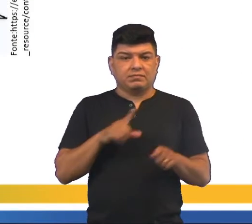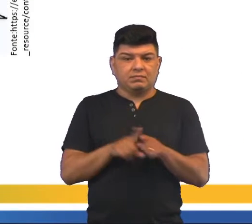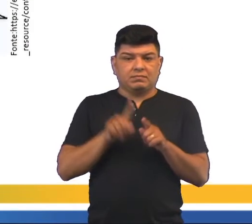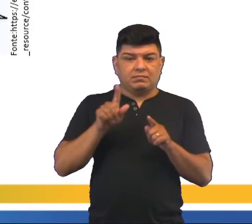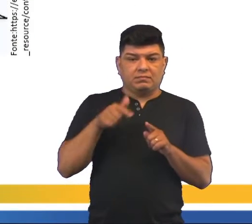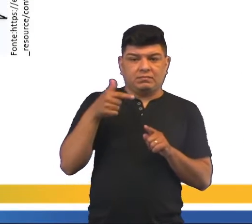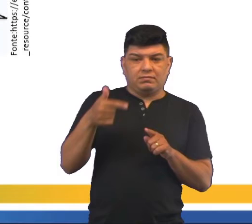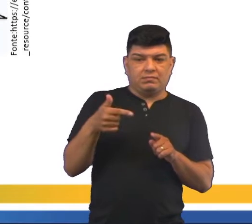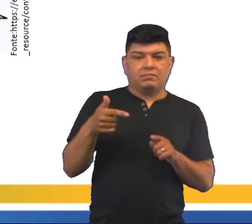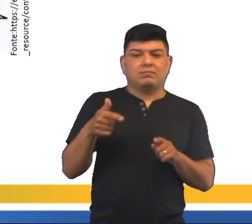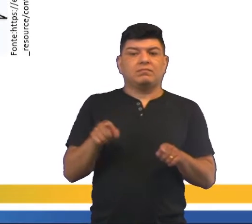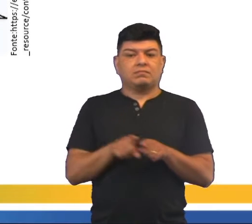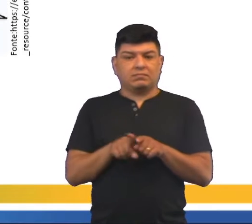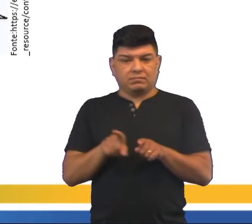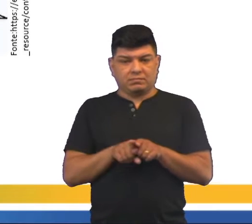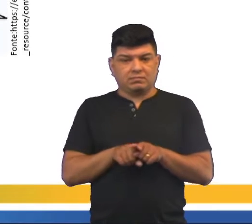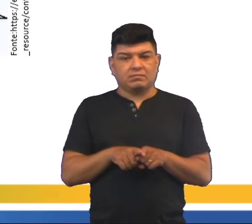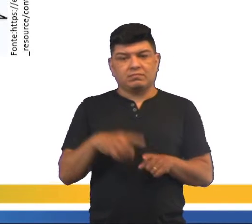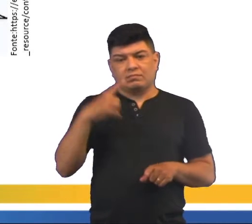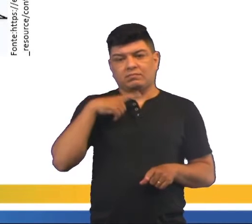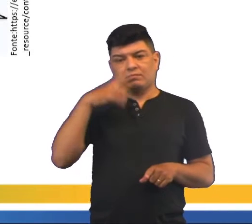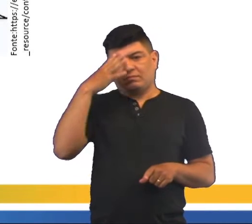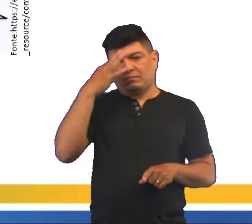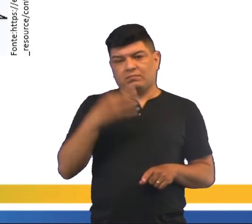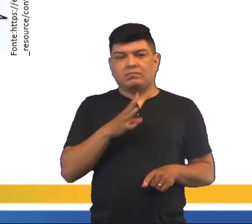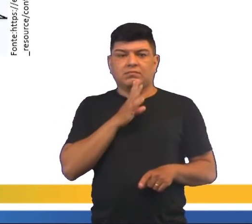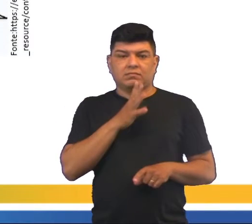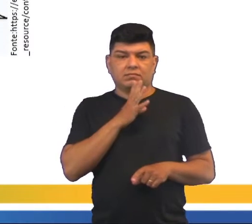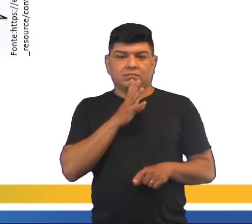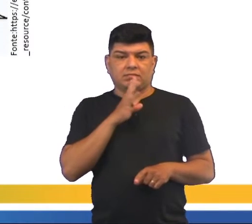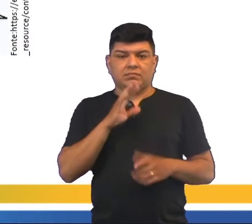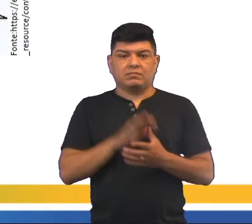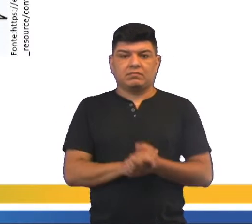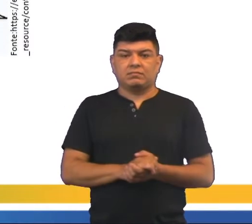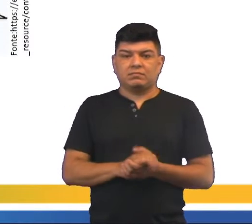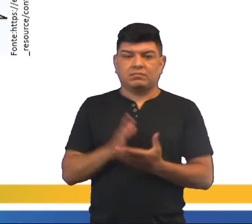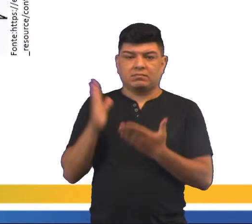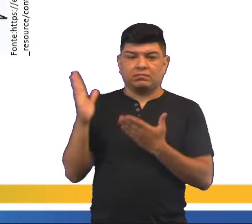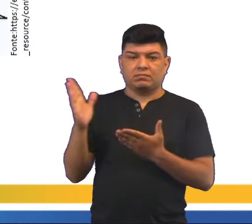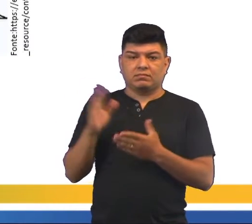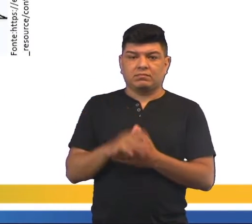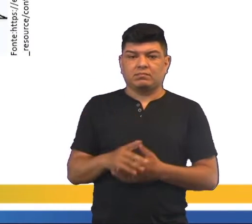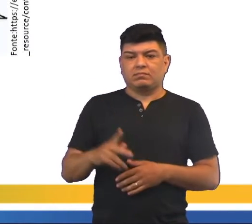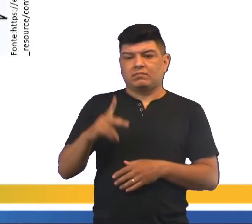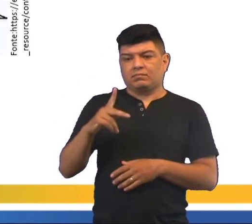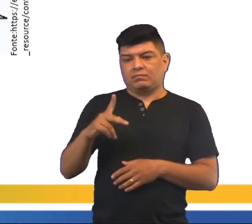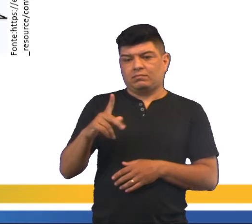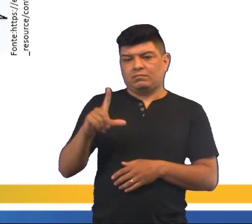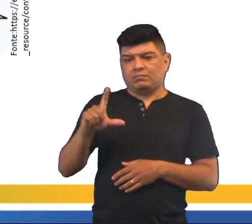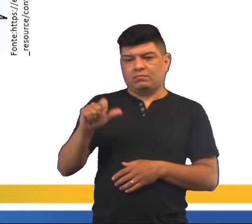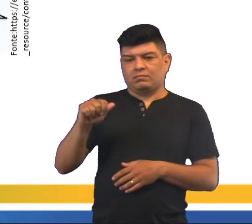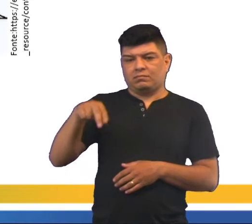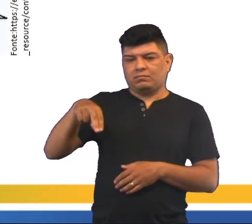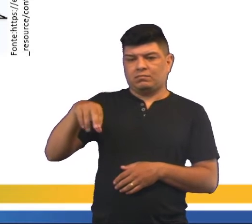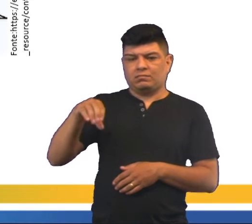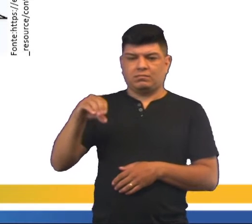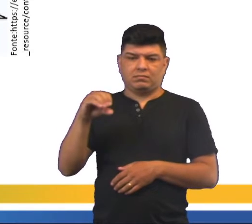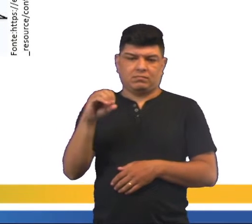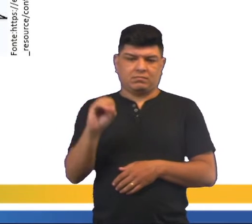nós temos um outro tipo de máquina também que eu tenho certeza que vocês conhece nesse caso são os planos inclinados